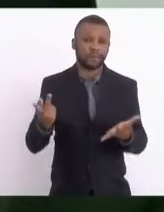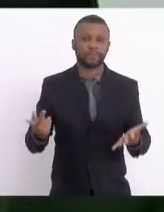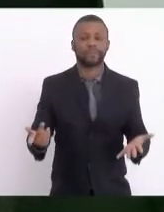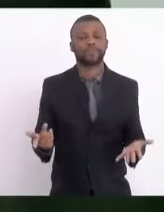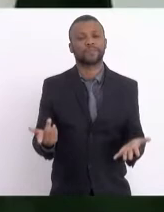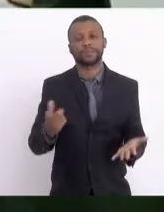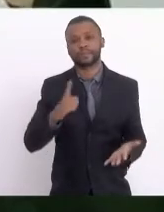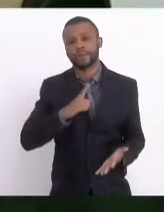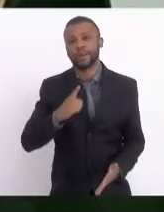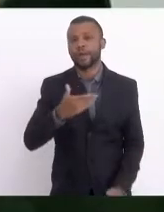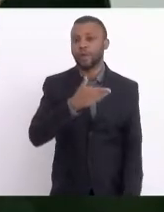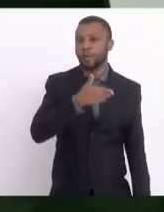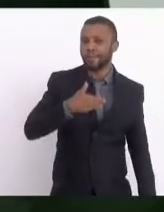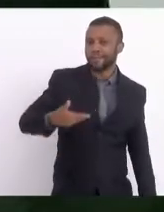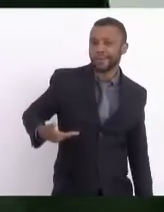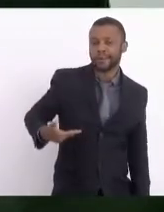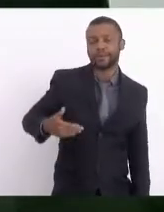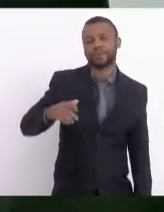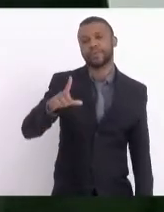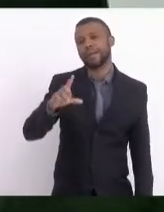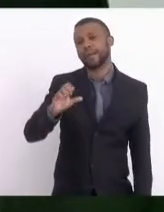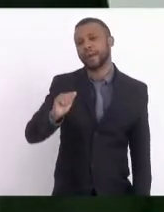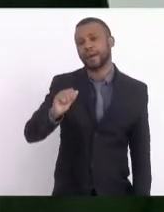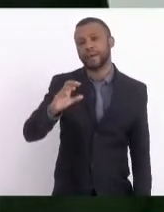governo do Lacerda,